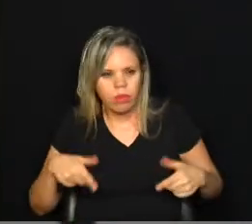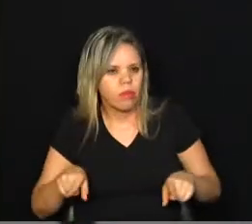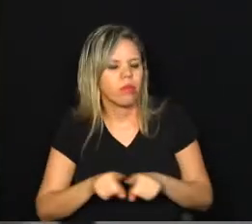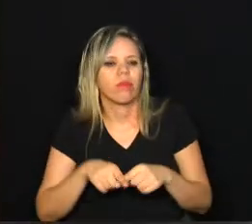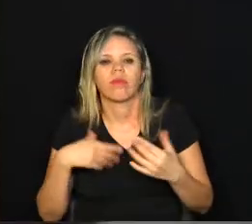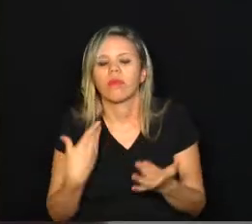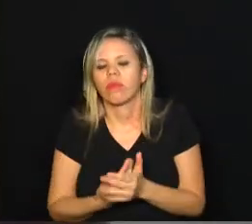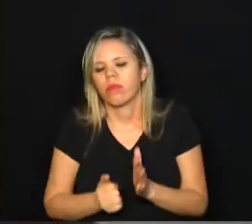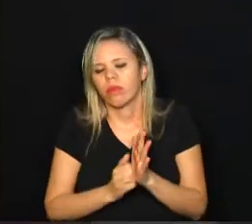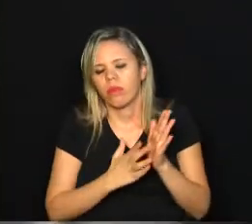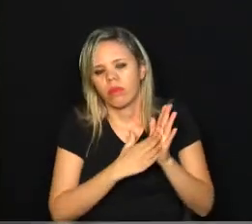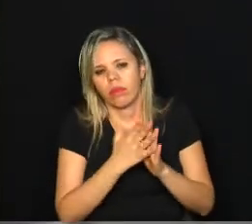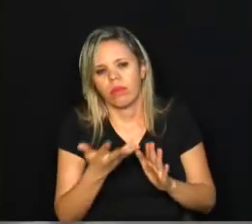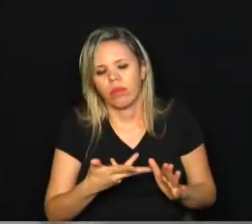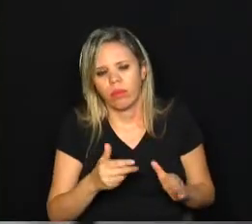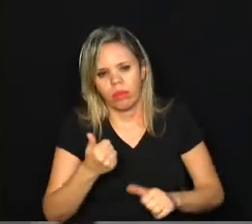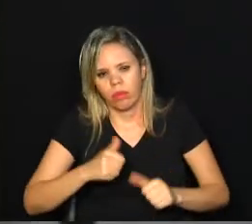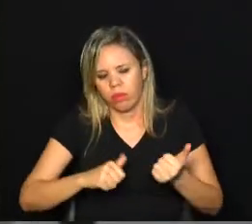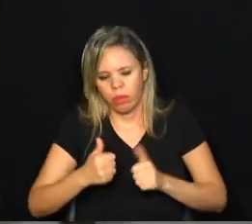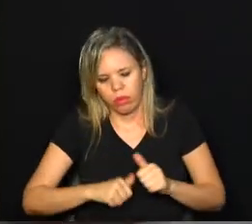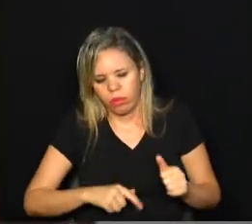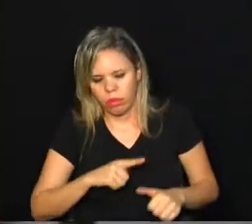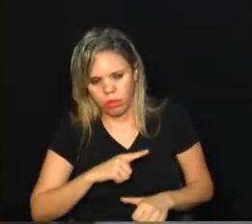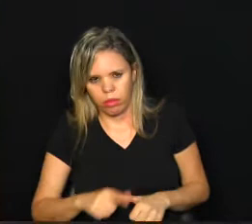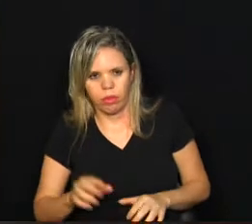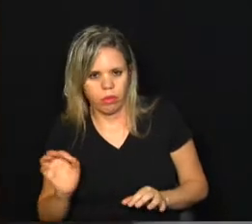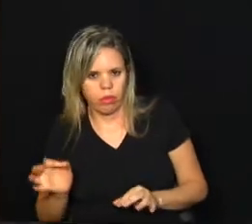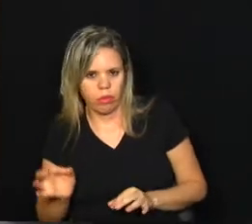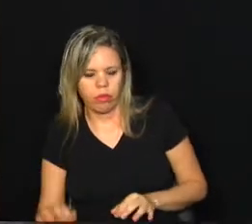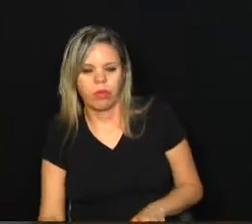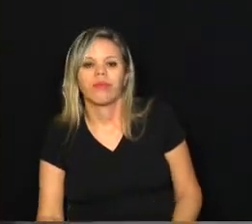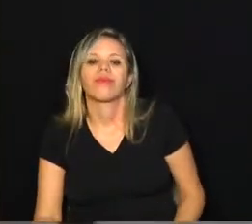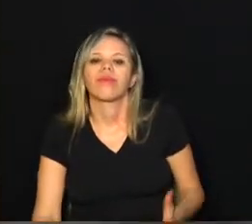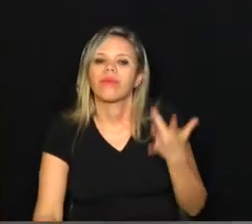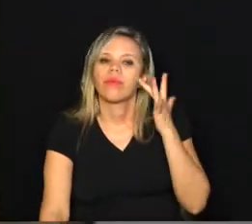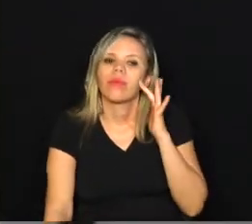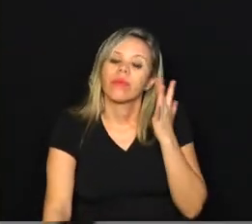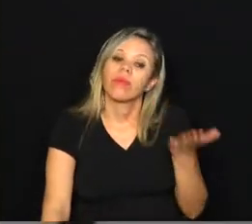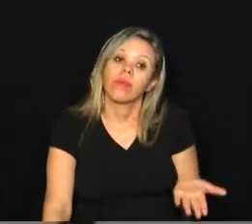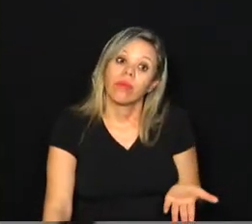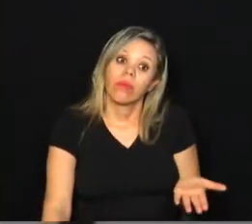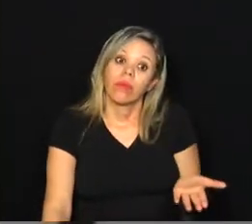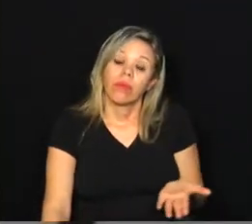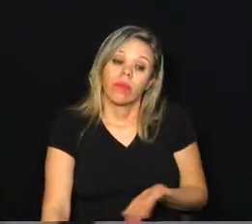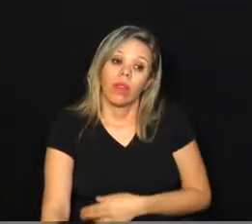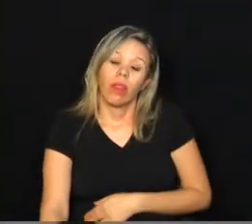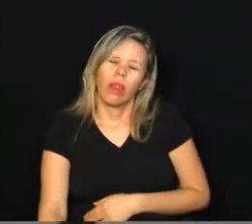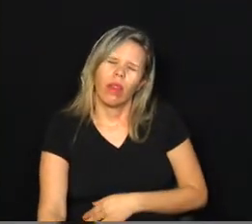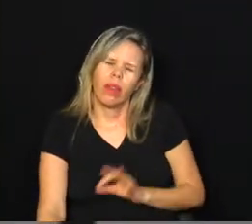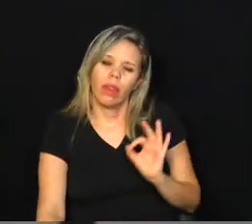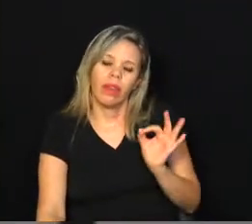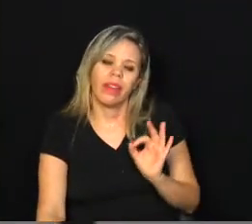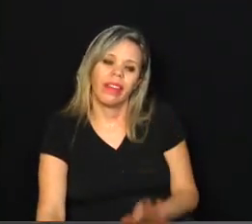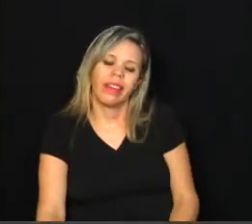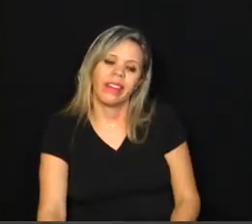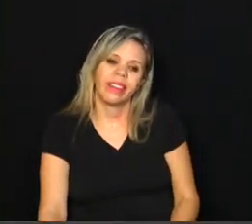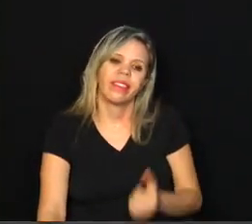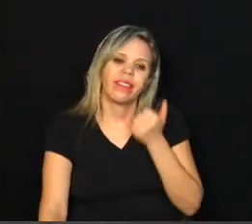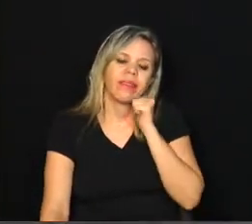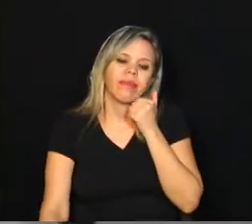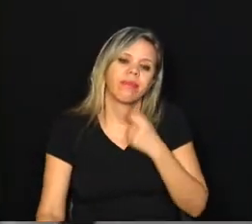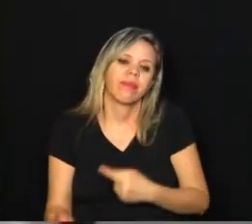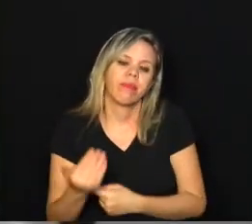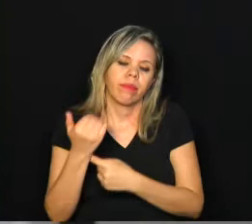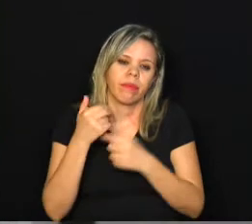parte burocrática dos trâmites que a gente tem, tá certo? Então, eu acho que, de certa forma, a ciência e tecnologia,